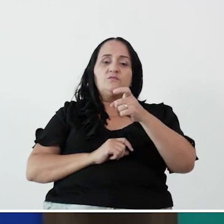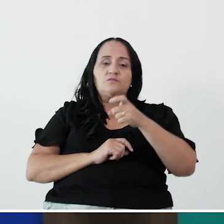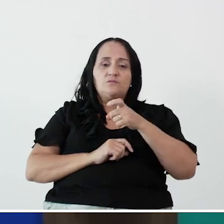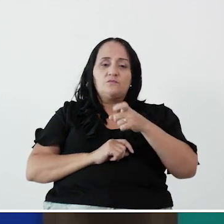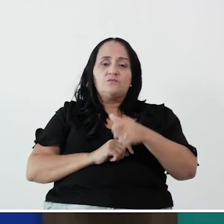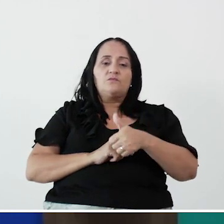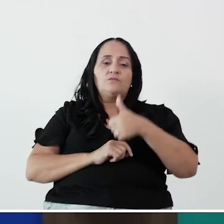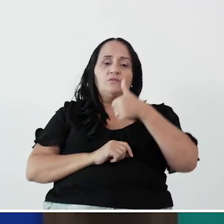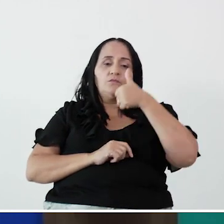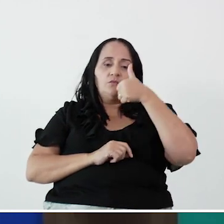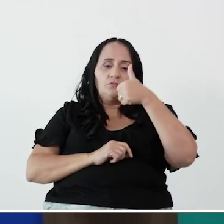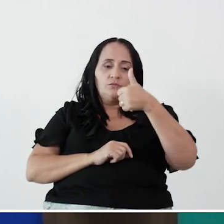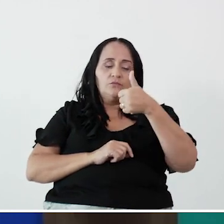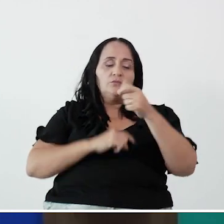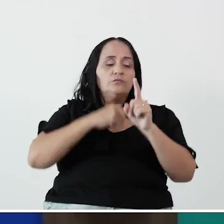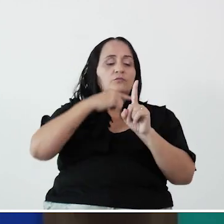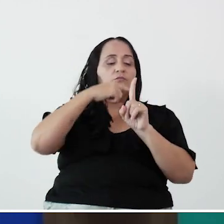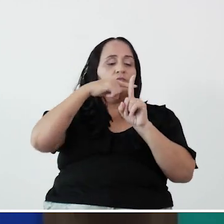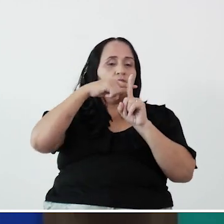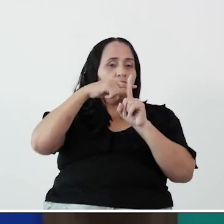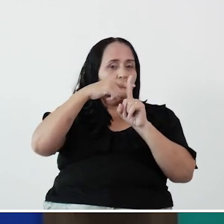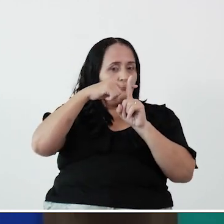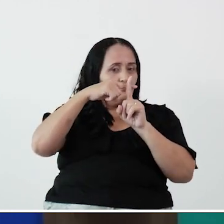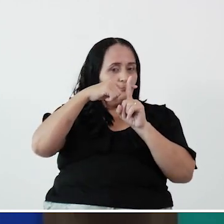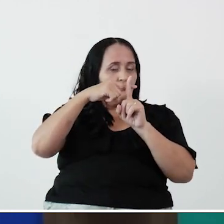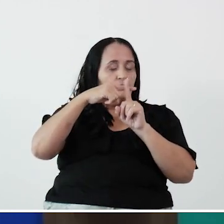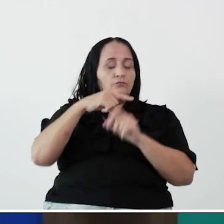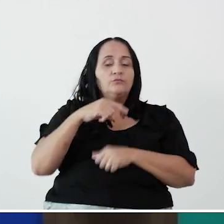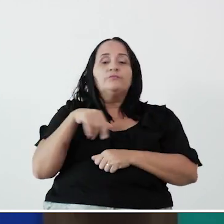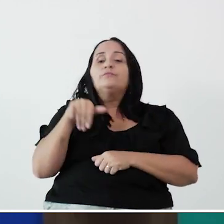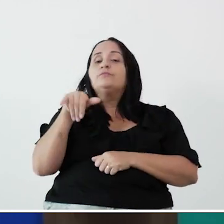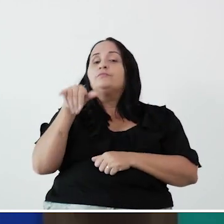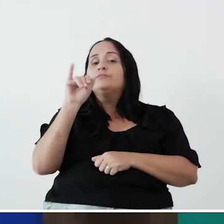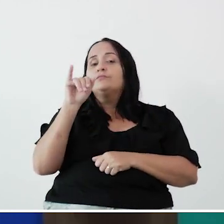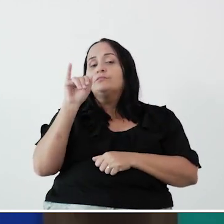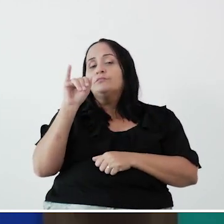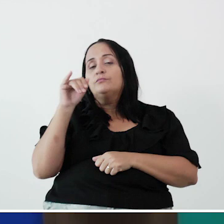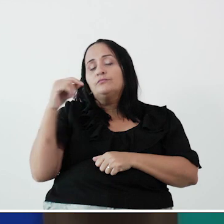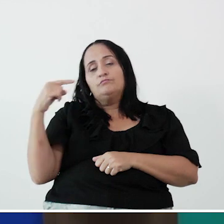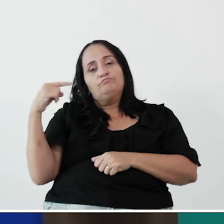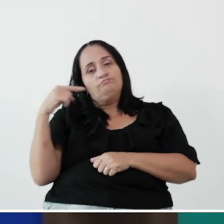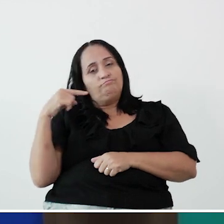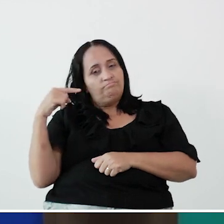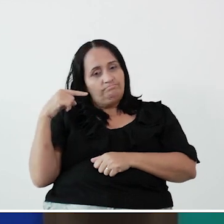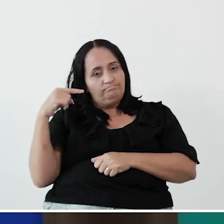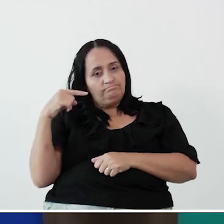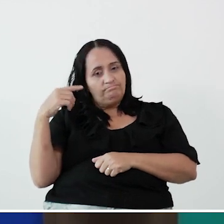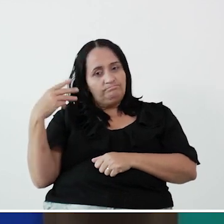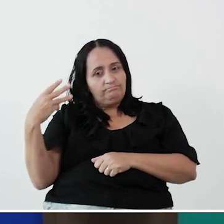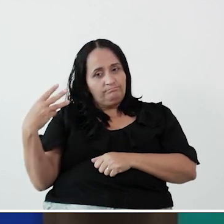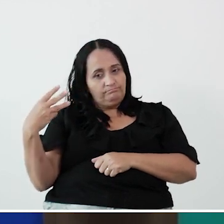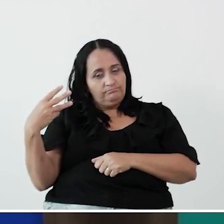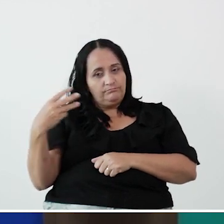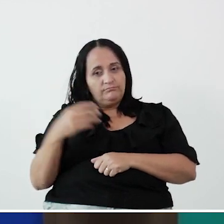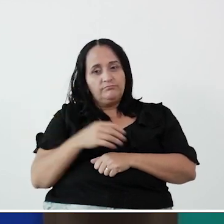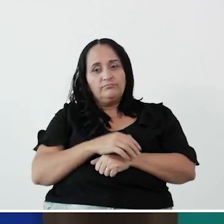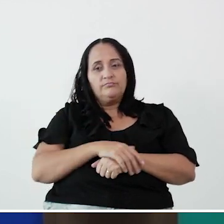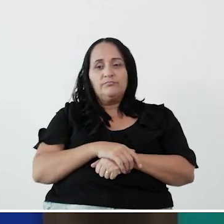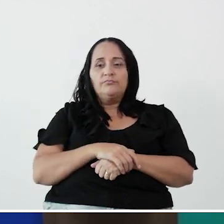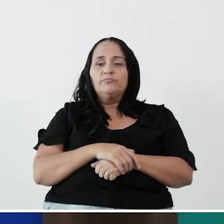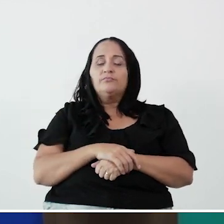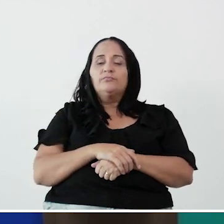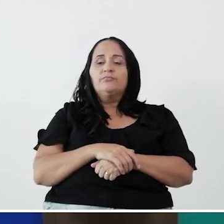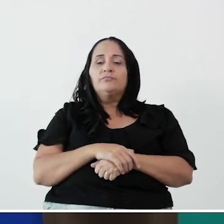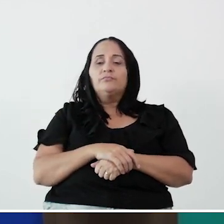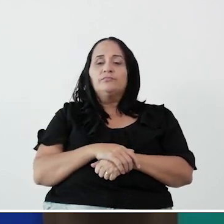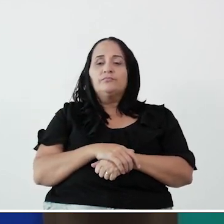positivo e o y é negativo. Só podíamos estar falando do quarto quadrante. Vou procurar o x